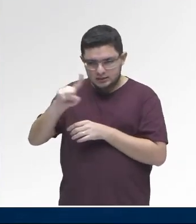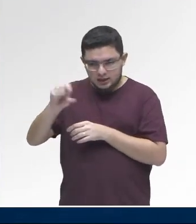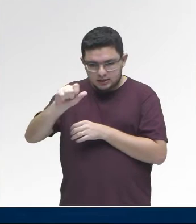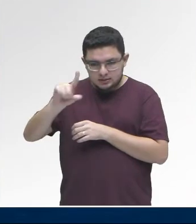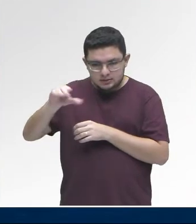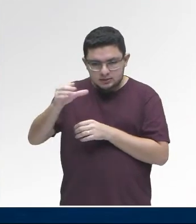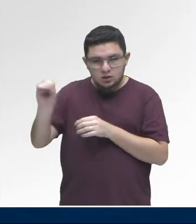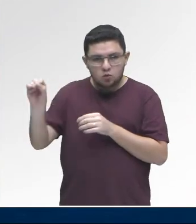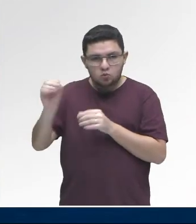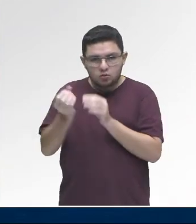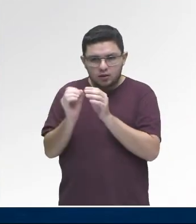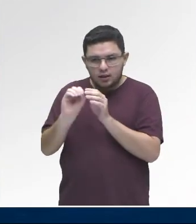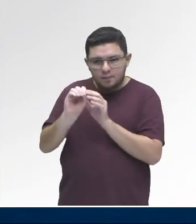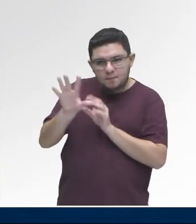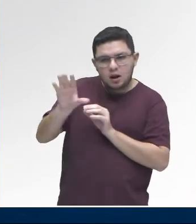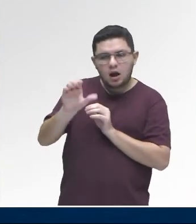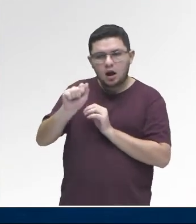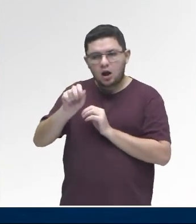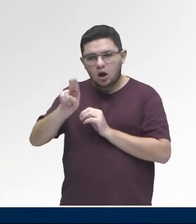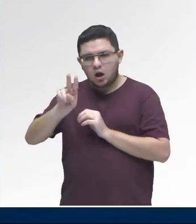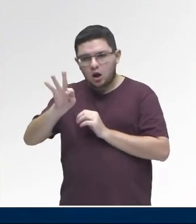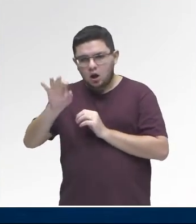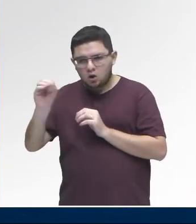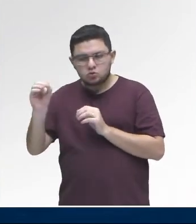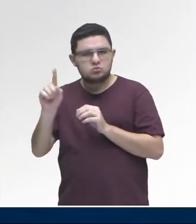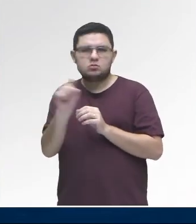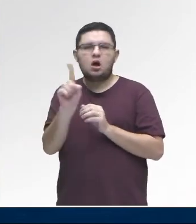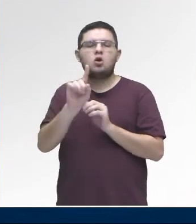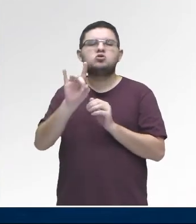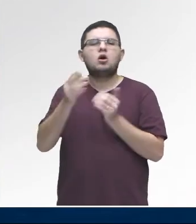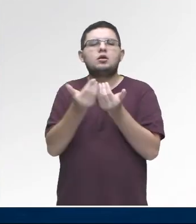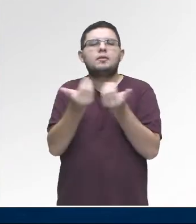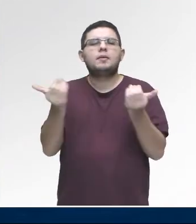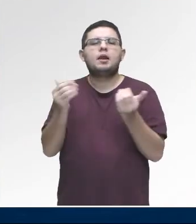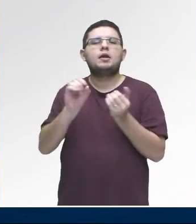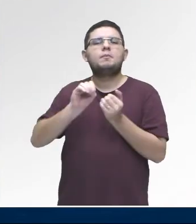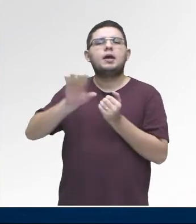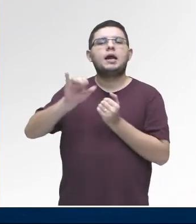seja, liberam íons que já estão